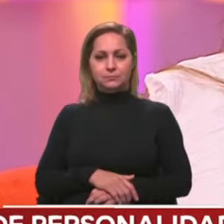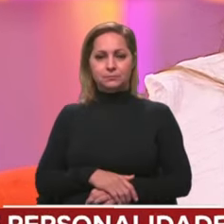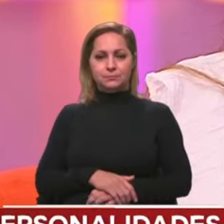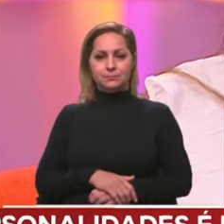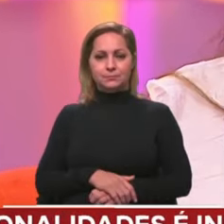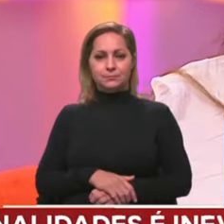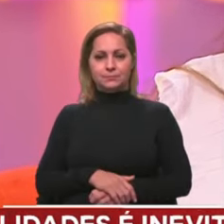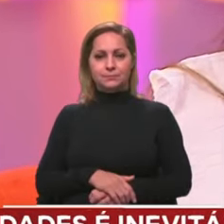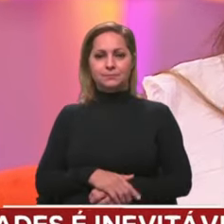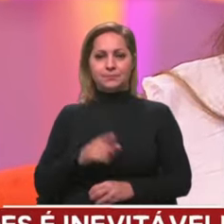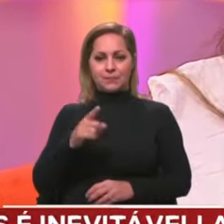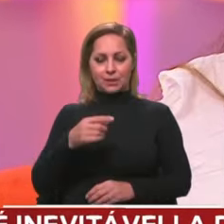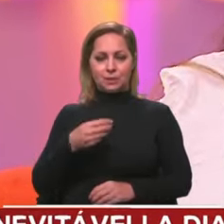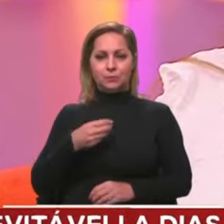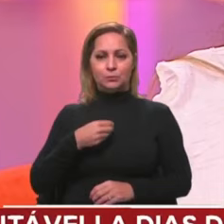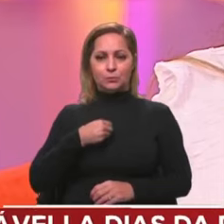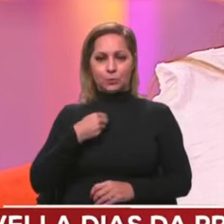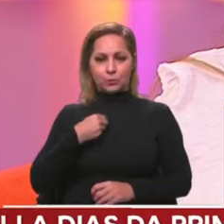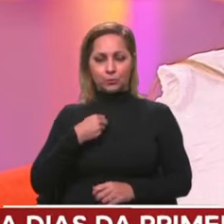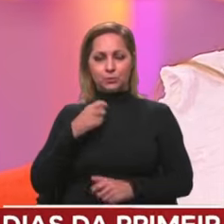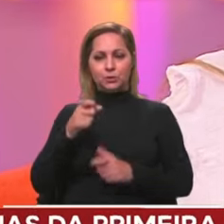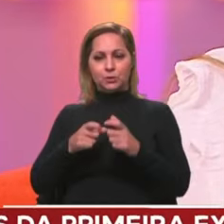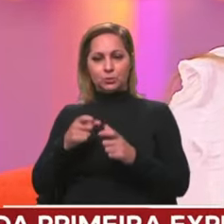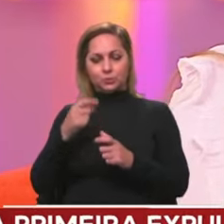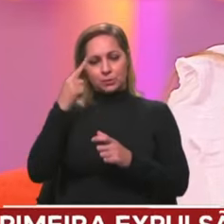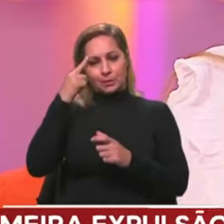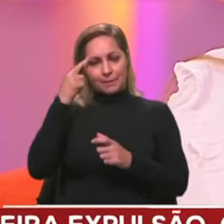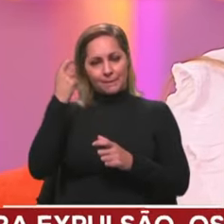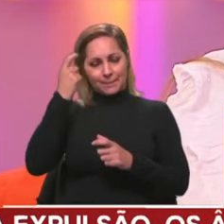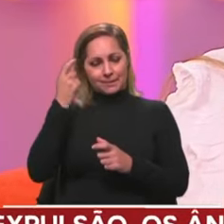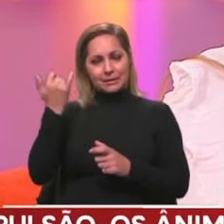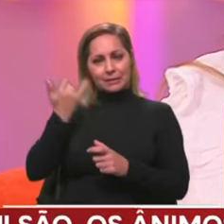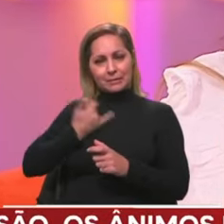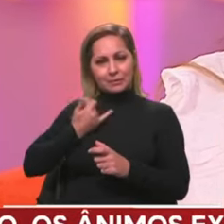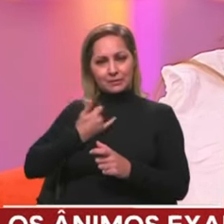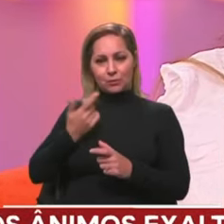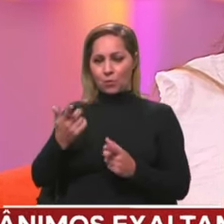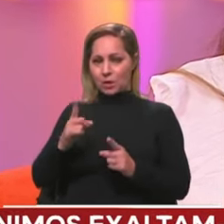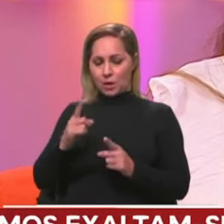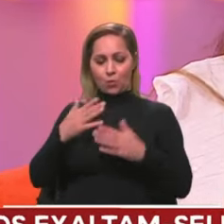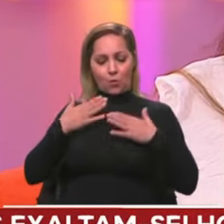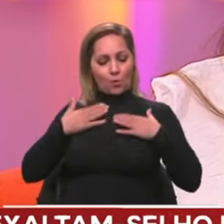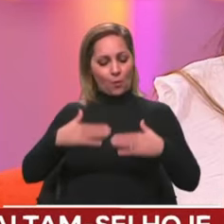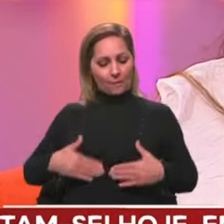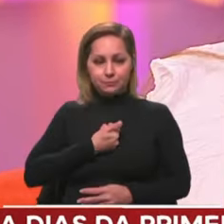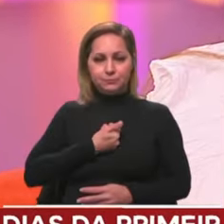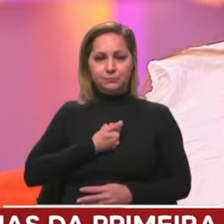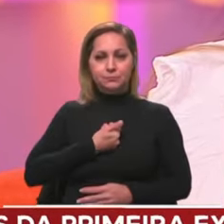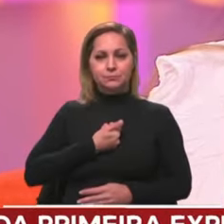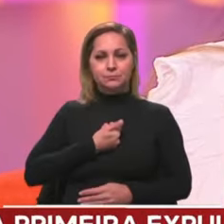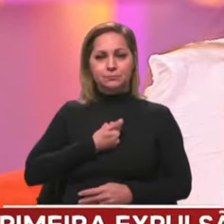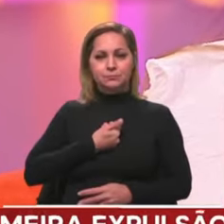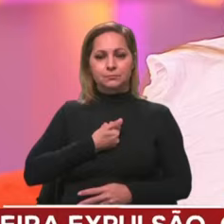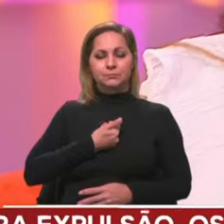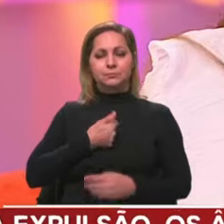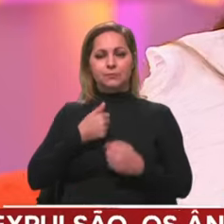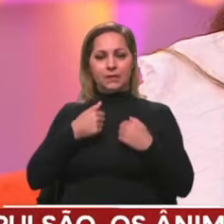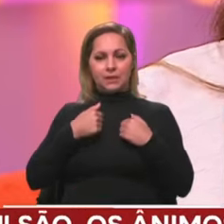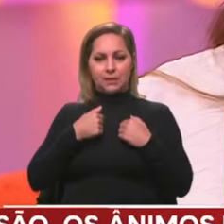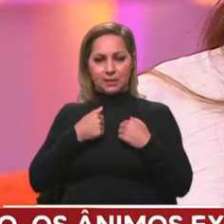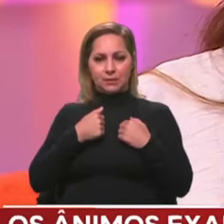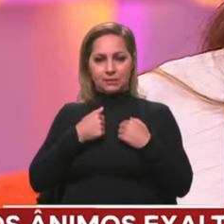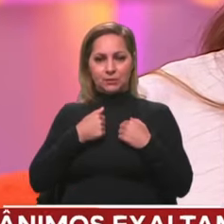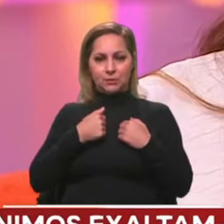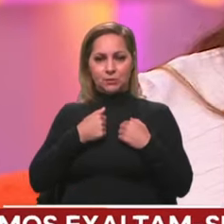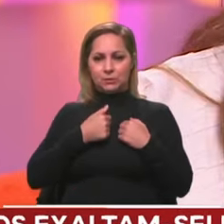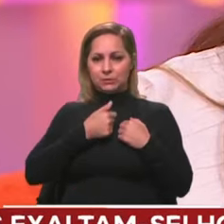preocupa-se muito e que as pessoas estão a pensar que ele me bateu não me bateu não estamos a falar de violência física então eu tomei esta minha